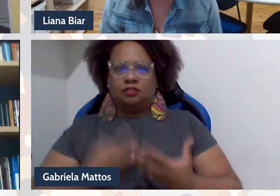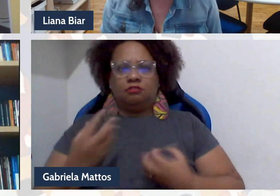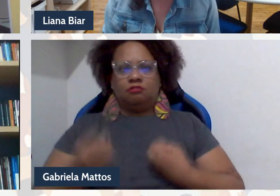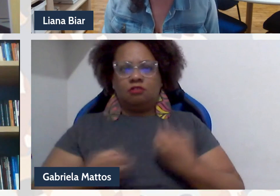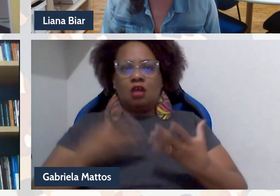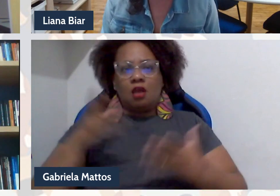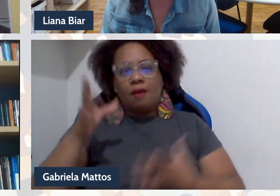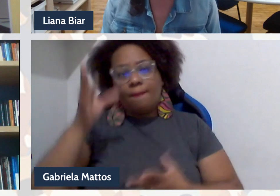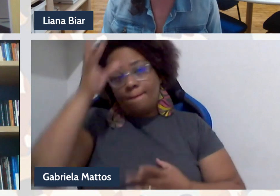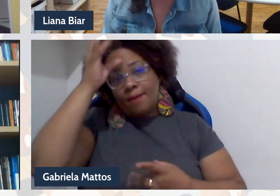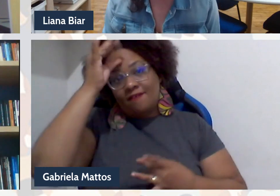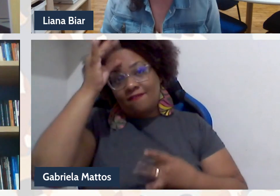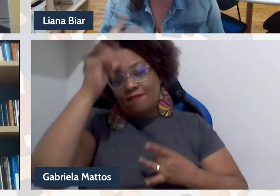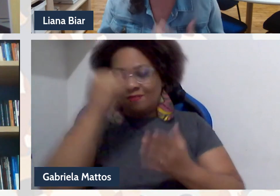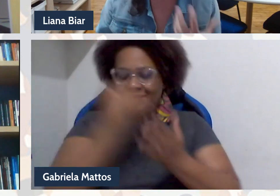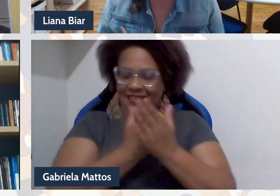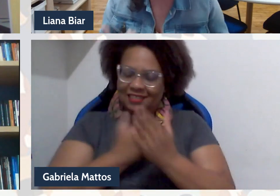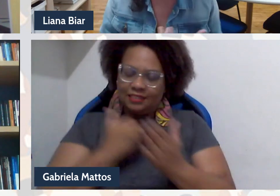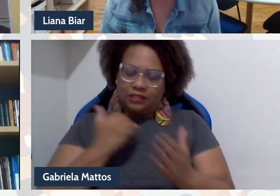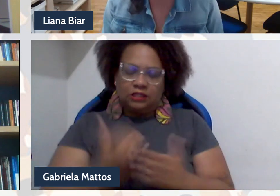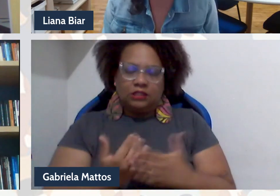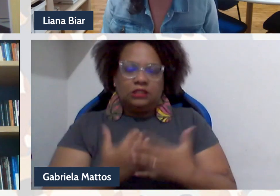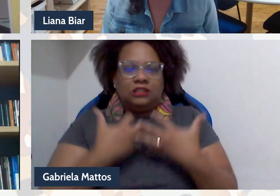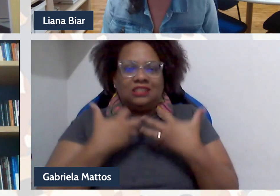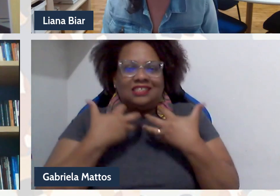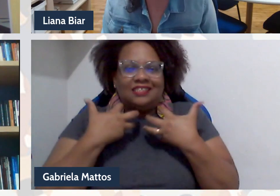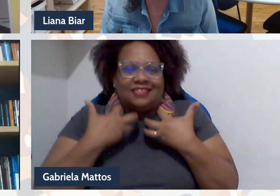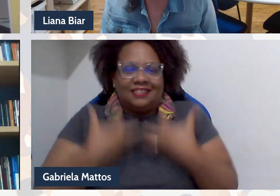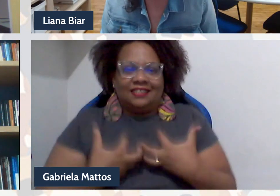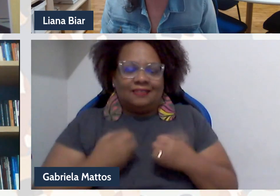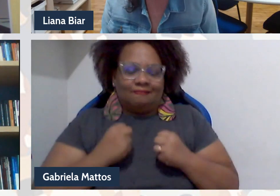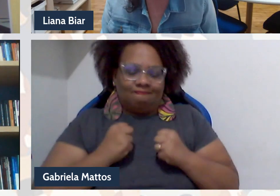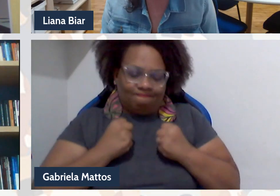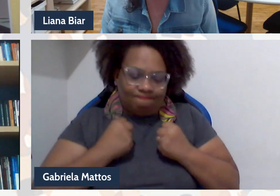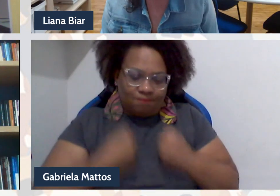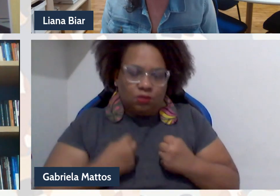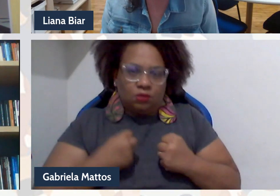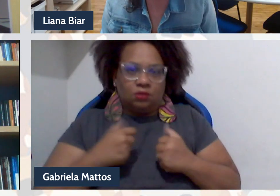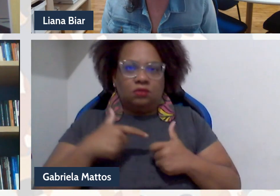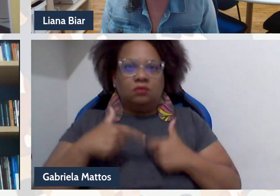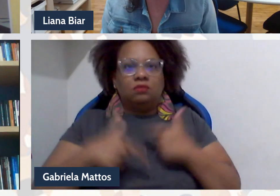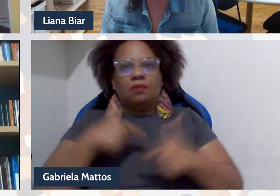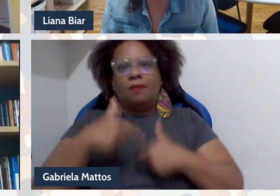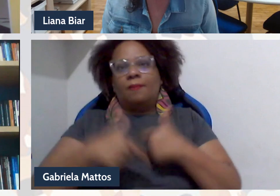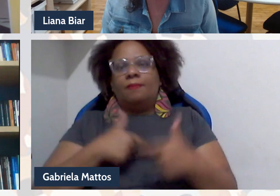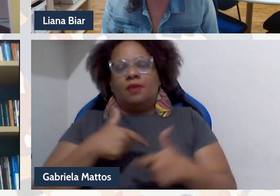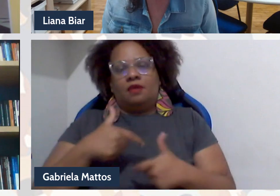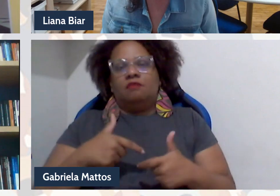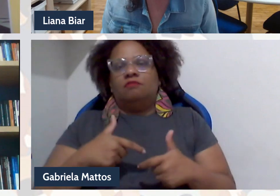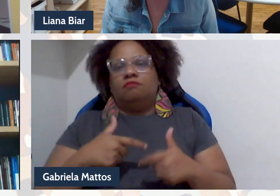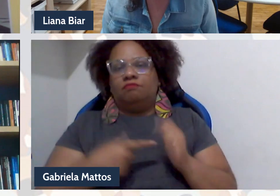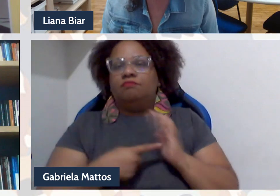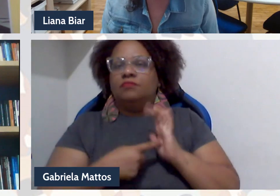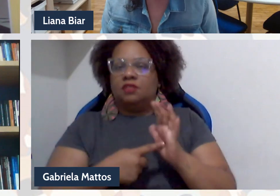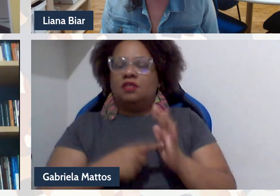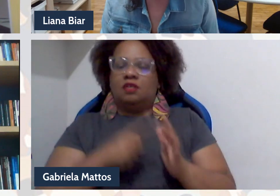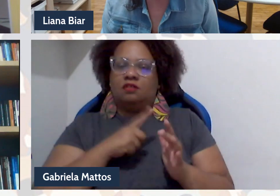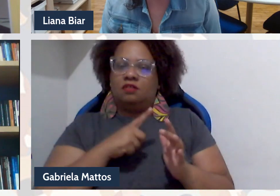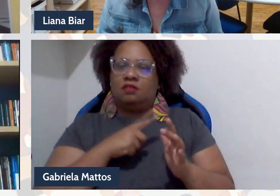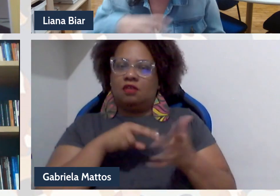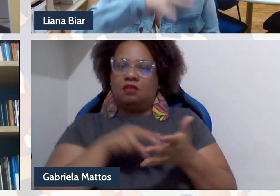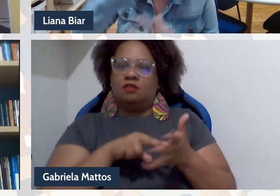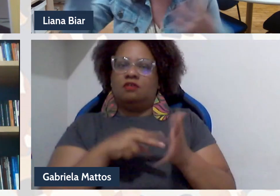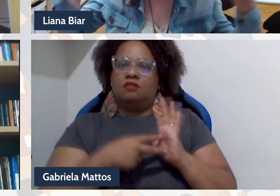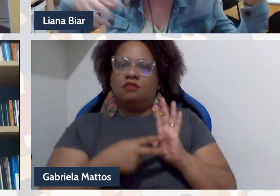da sobrecarga, né? Eu acho que ela traz esse significado, assim,